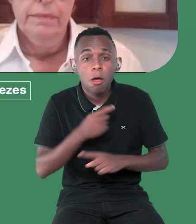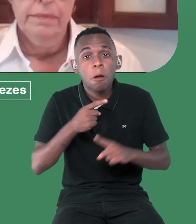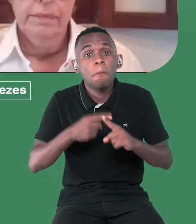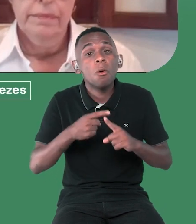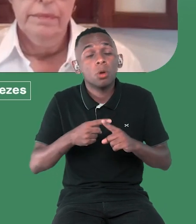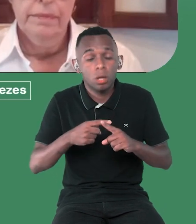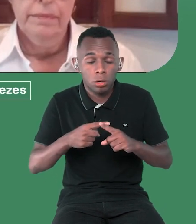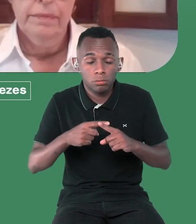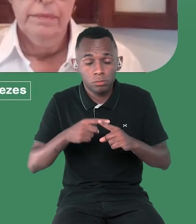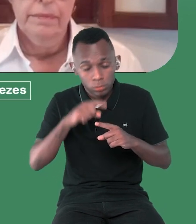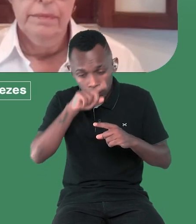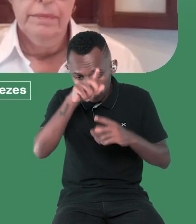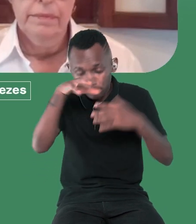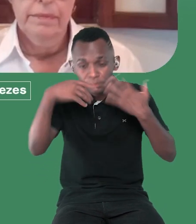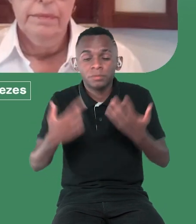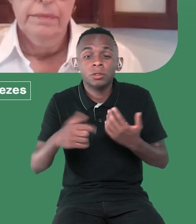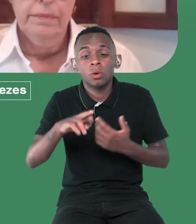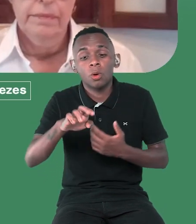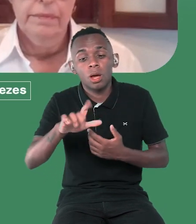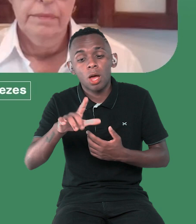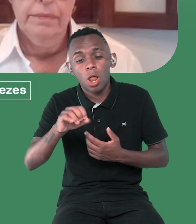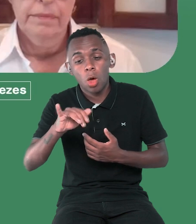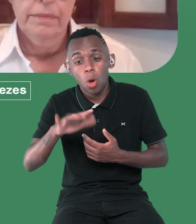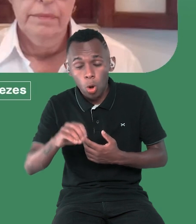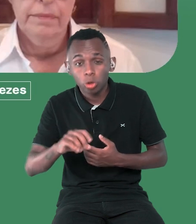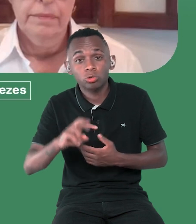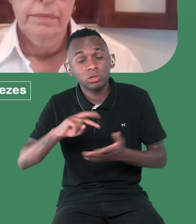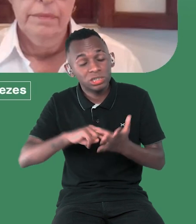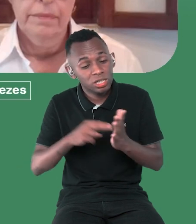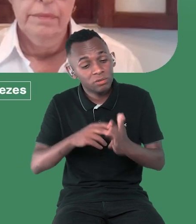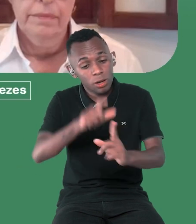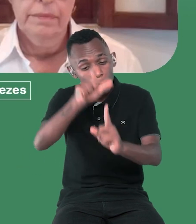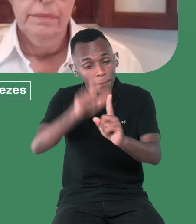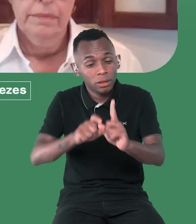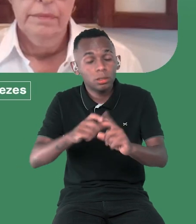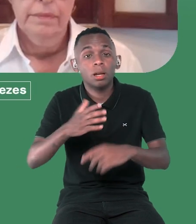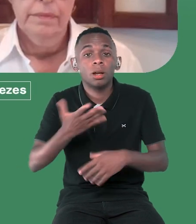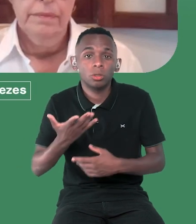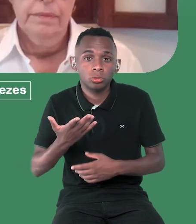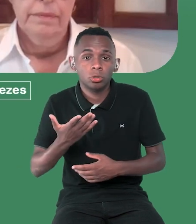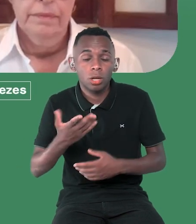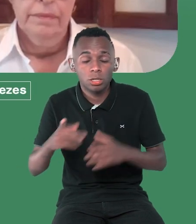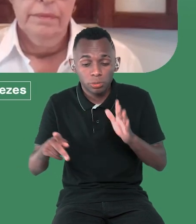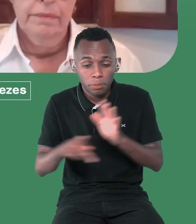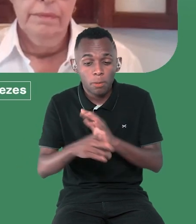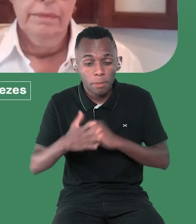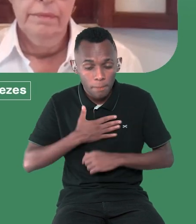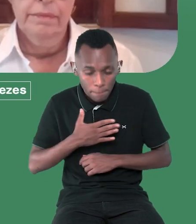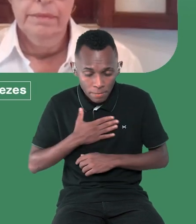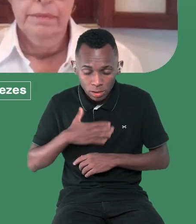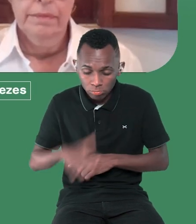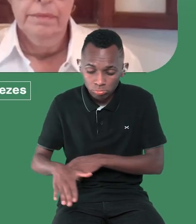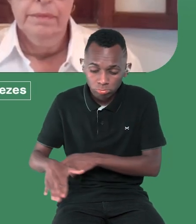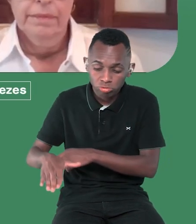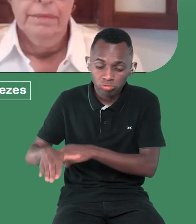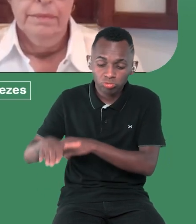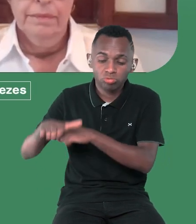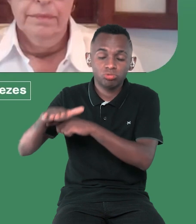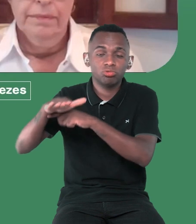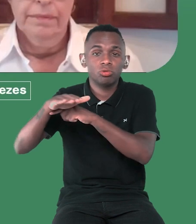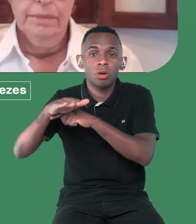relógio existiu, o personagem relógio, ele existiu na minha infância. Era um personagem que me